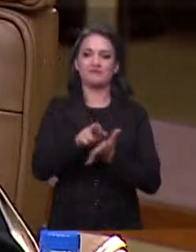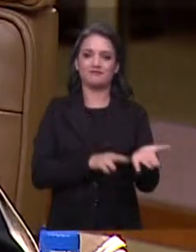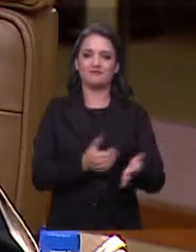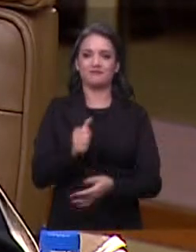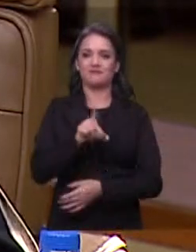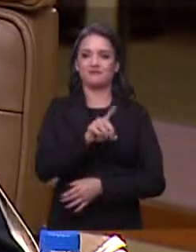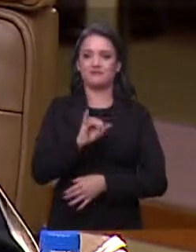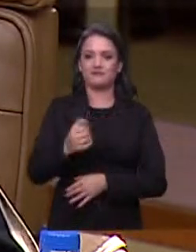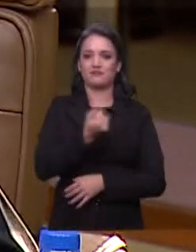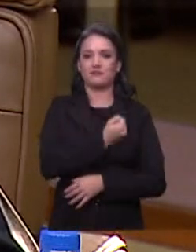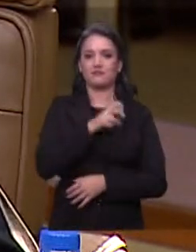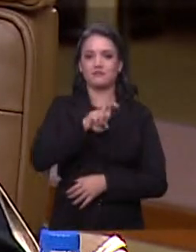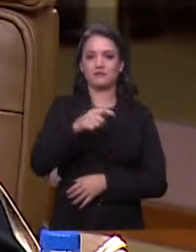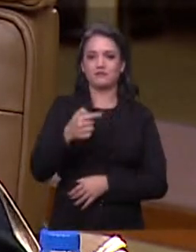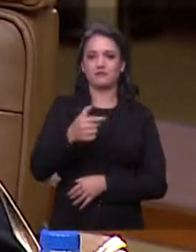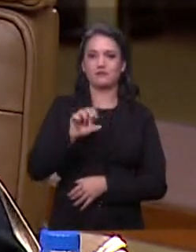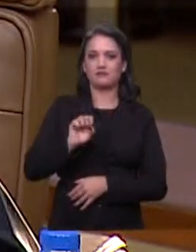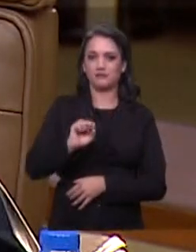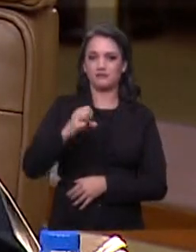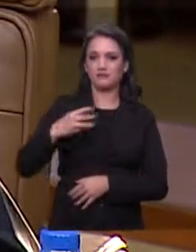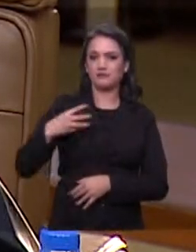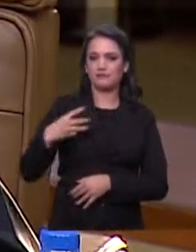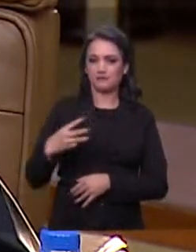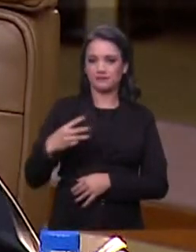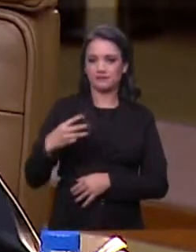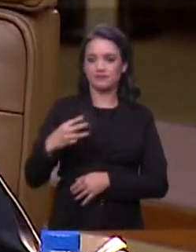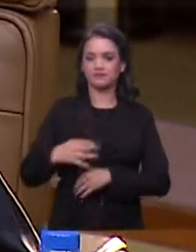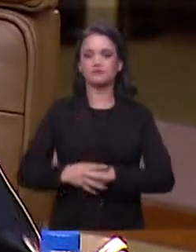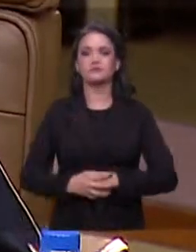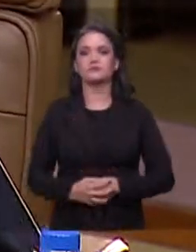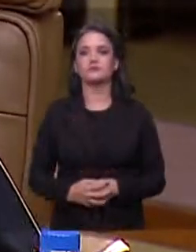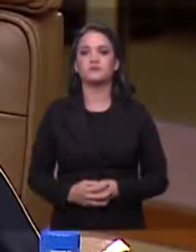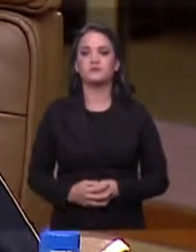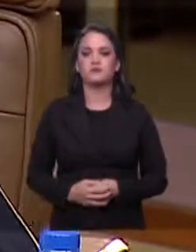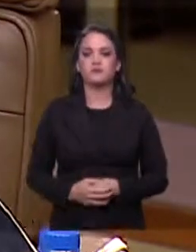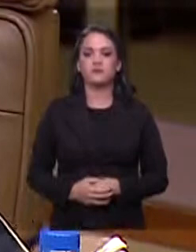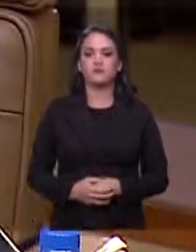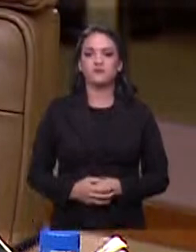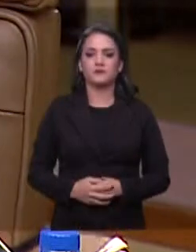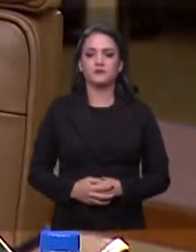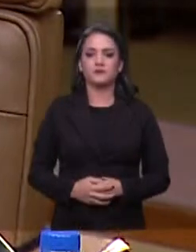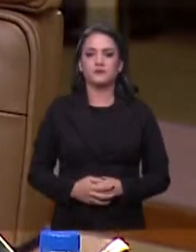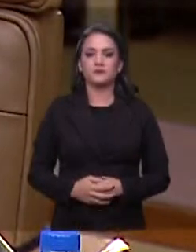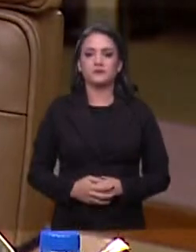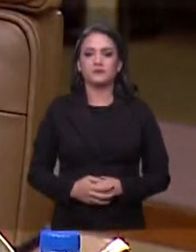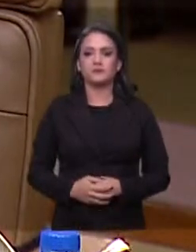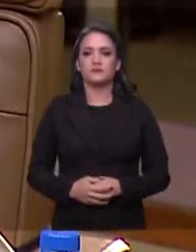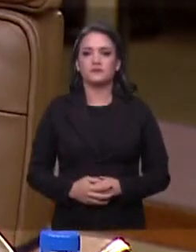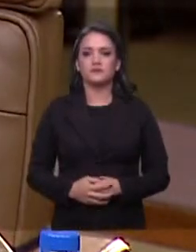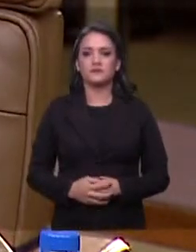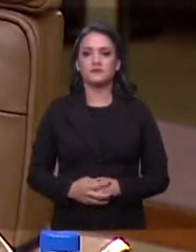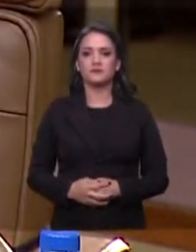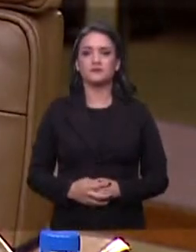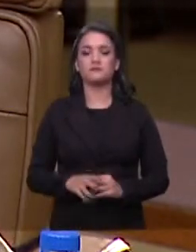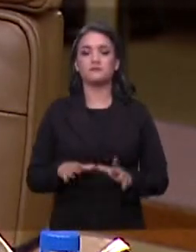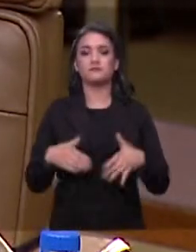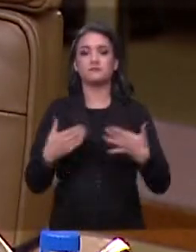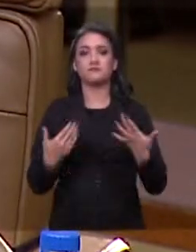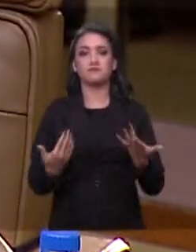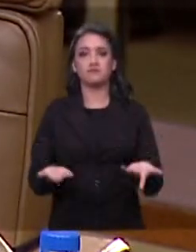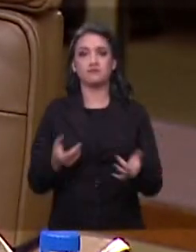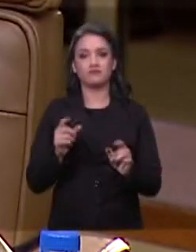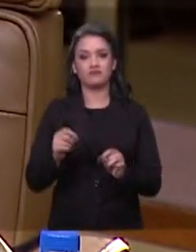branca, cabelos grisalhos, lisos, é calvo na parte superior, usa óculos de armação metálica retangular preta, tem bigode